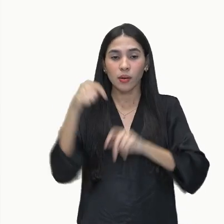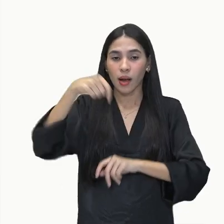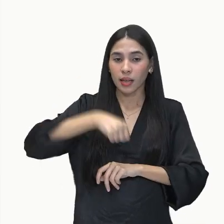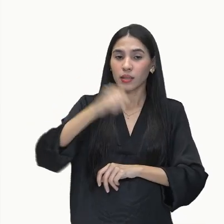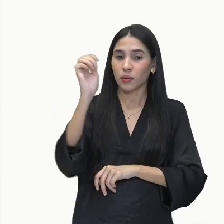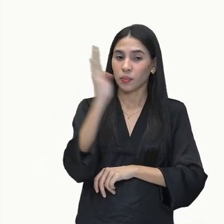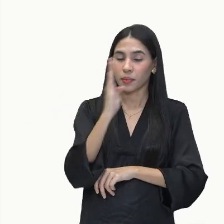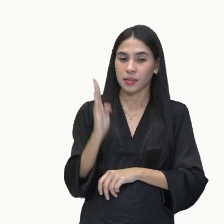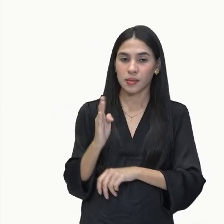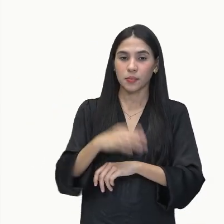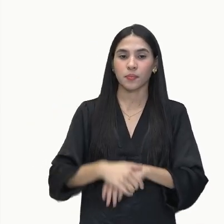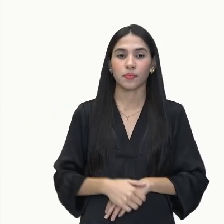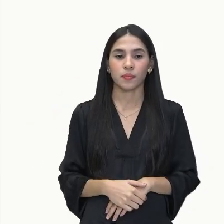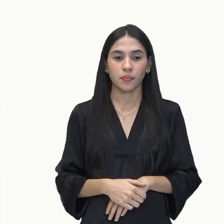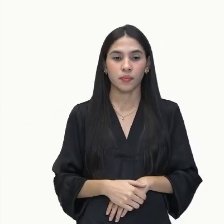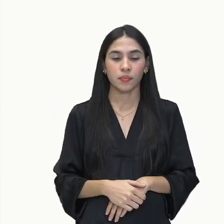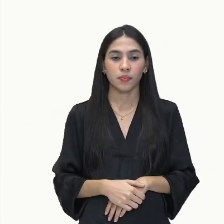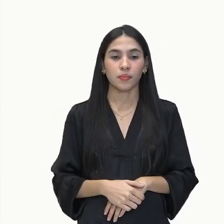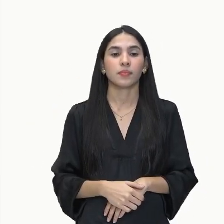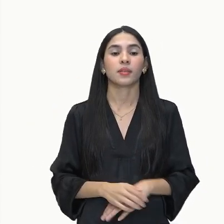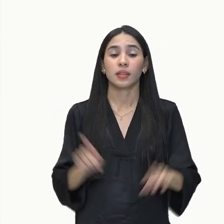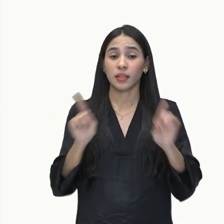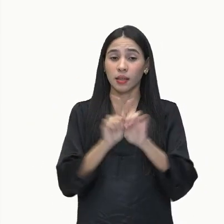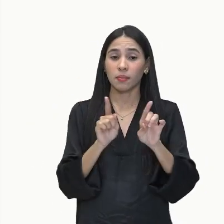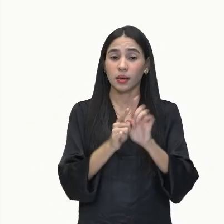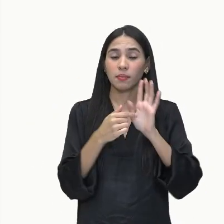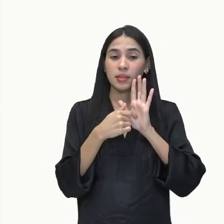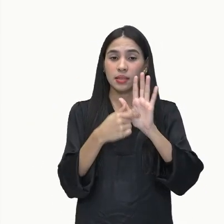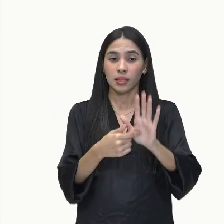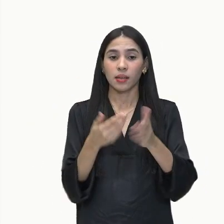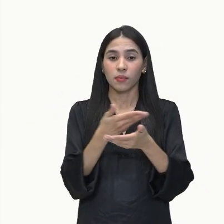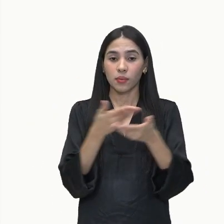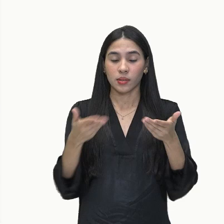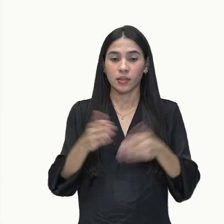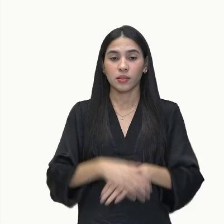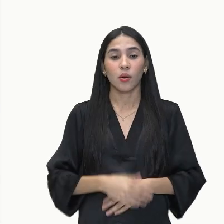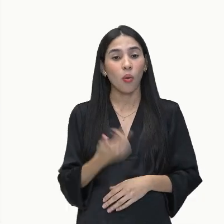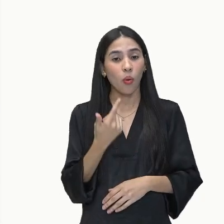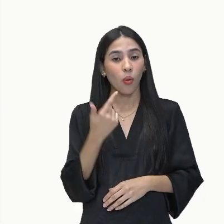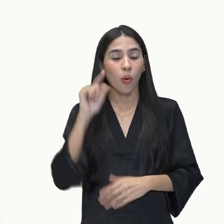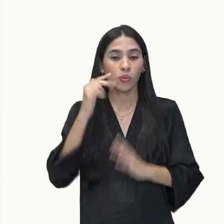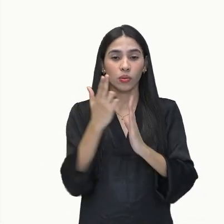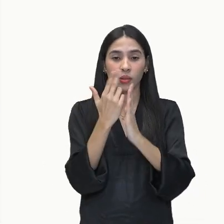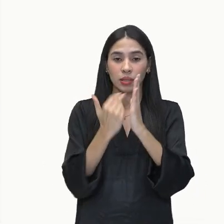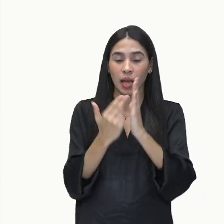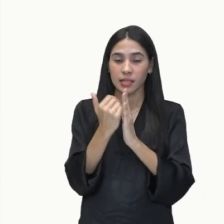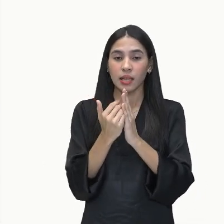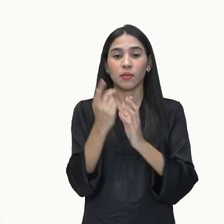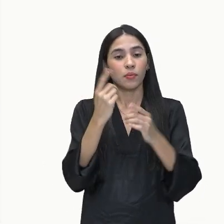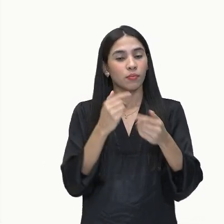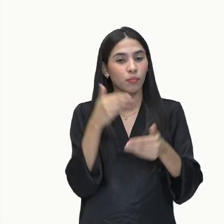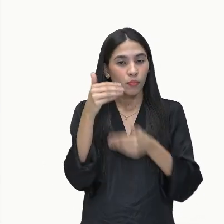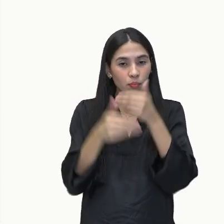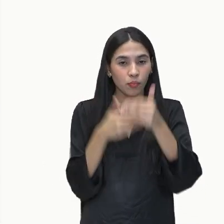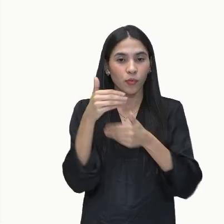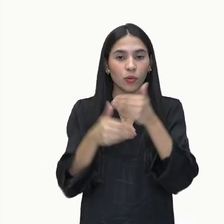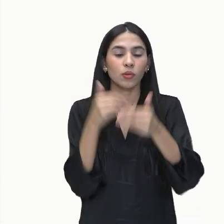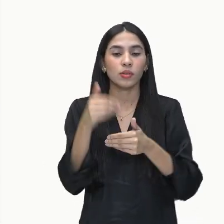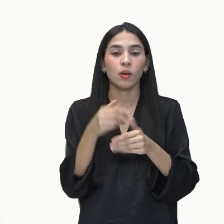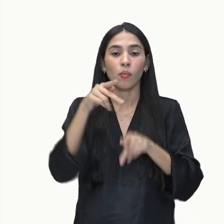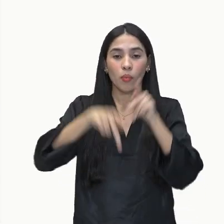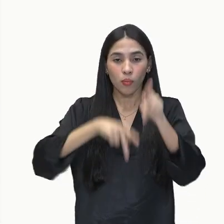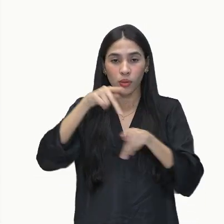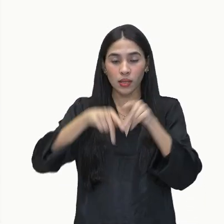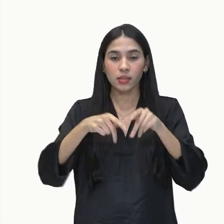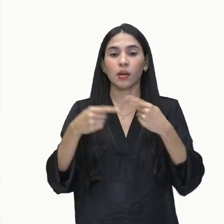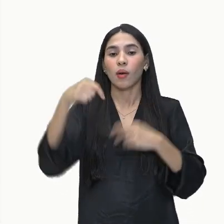Brasil. E aí eu vou mostrar para vocês esse outro mapa que mostra a evolução da população urbana no